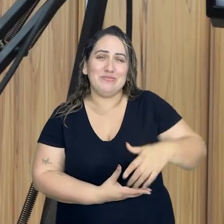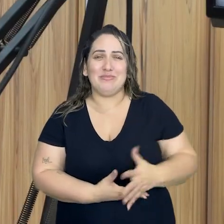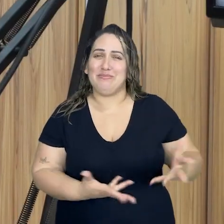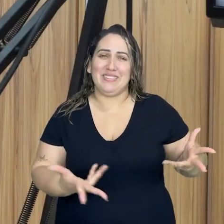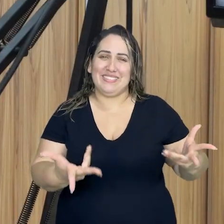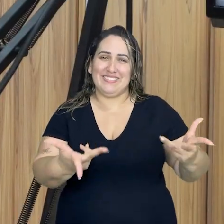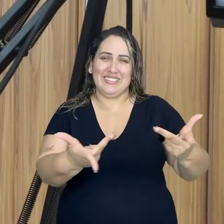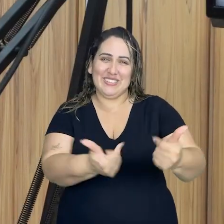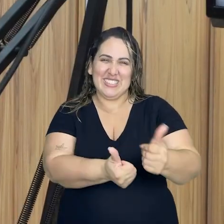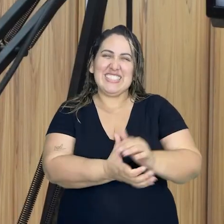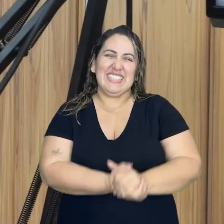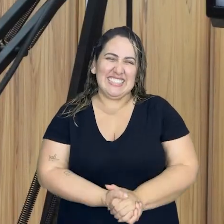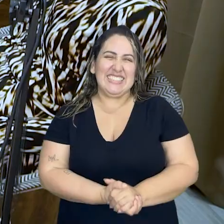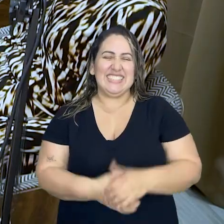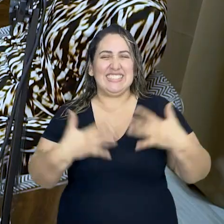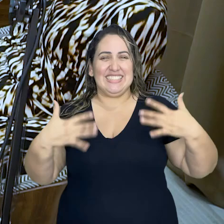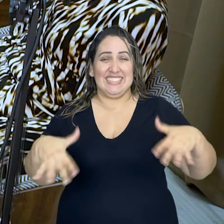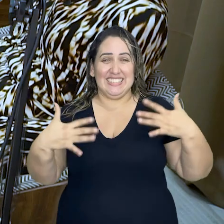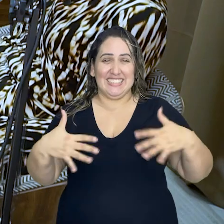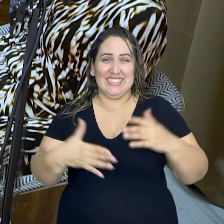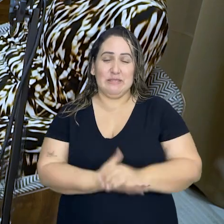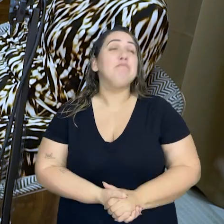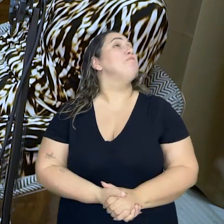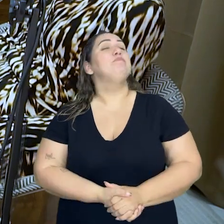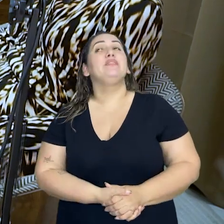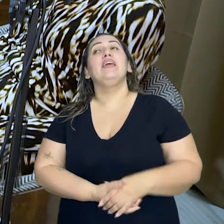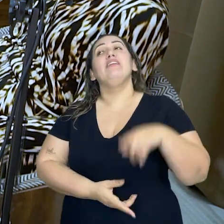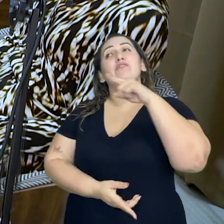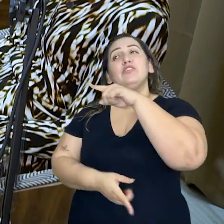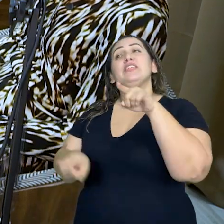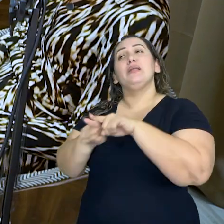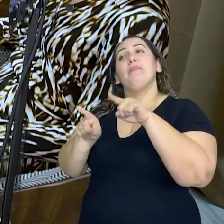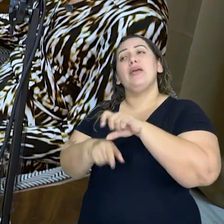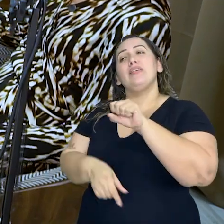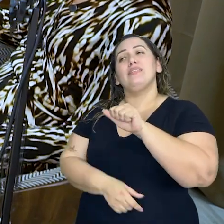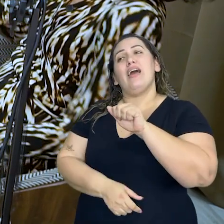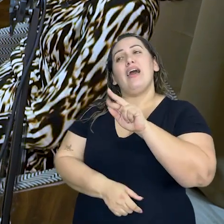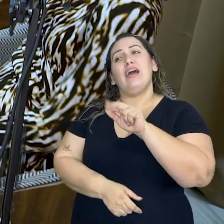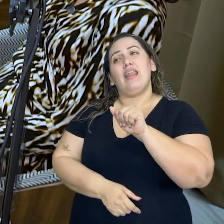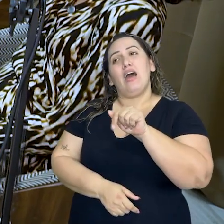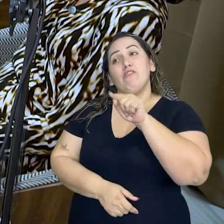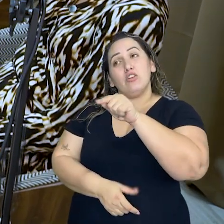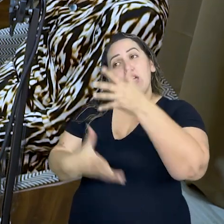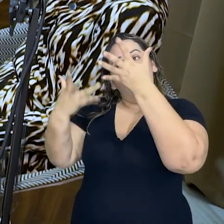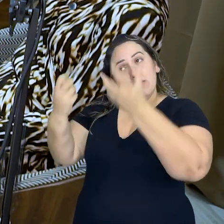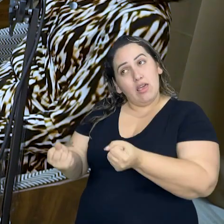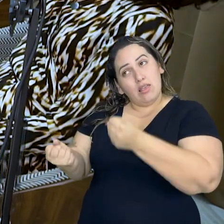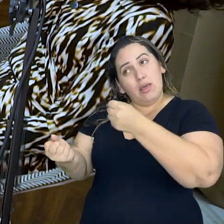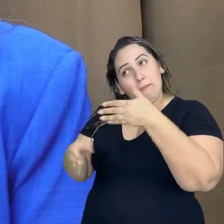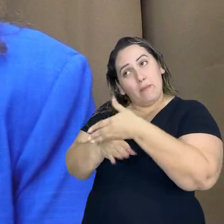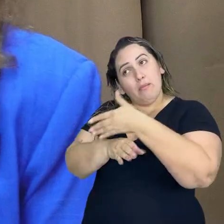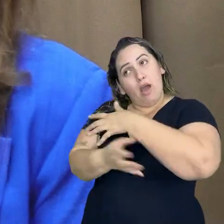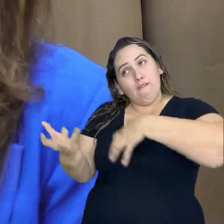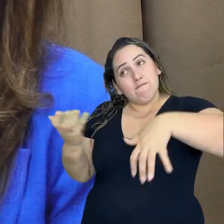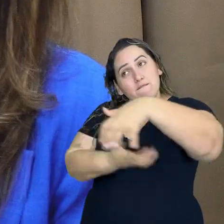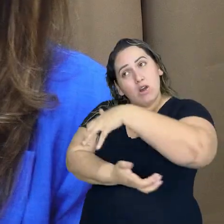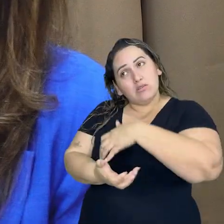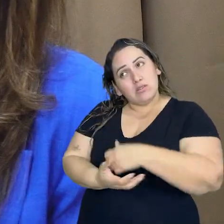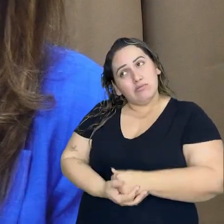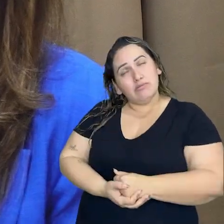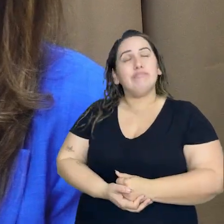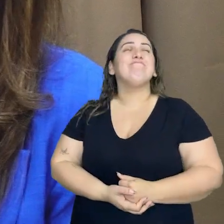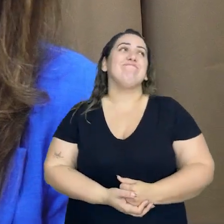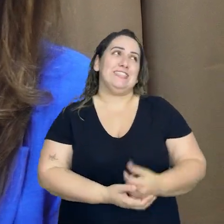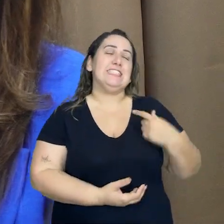bate-papo. Vamos convidá-las mais vezes. Nossa, que bom. Tem que me preparar melhor. E você,